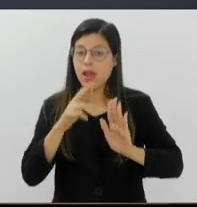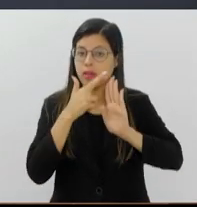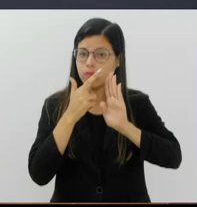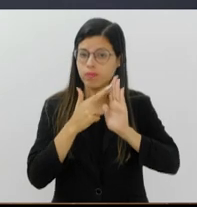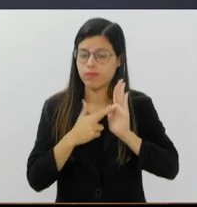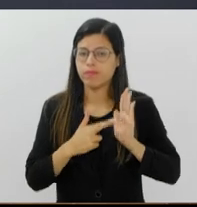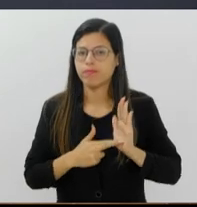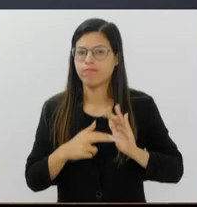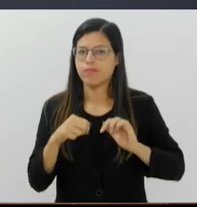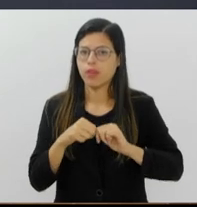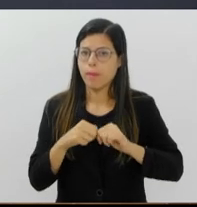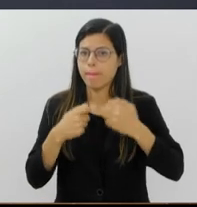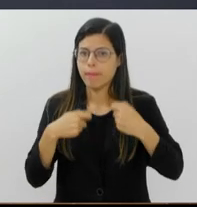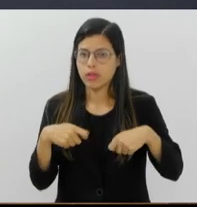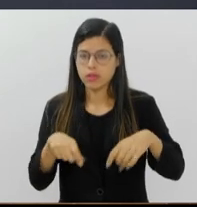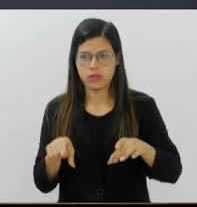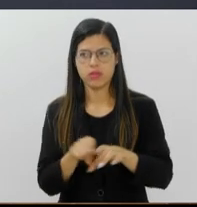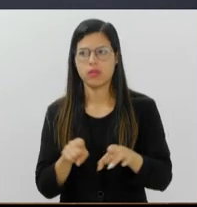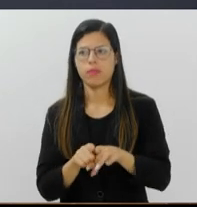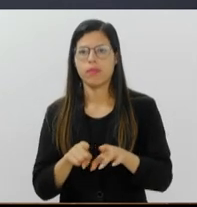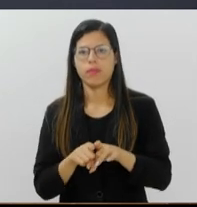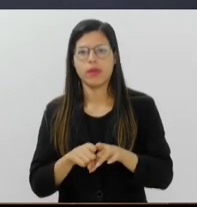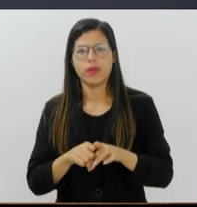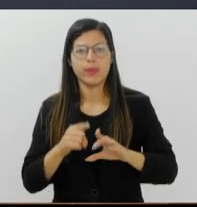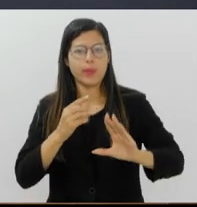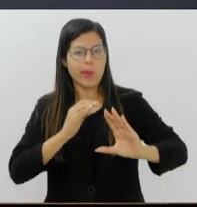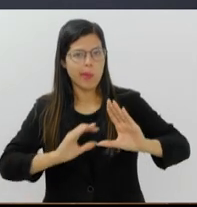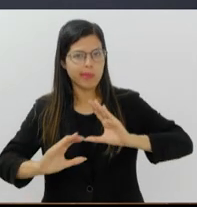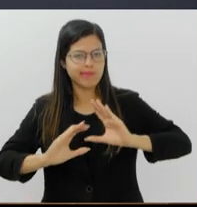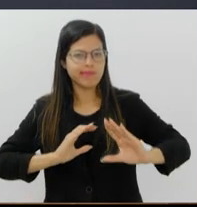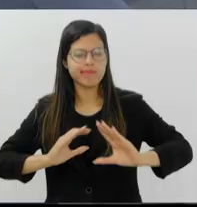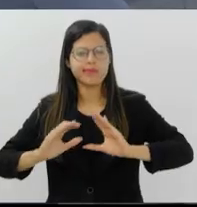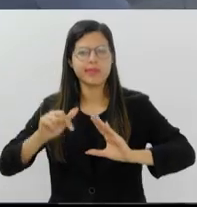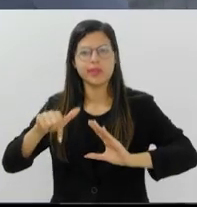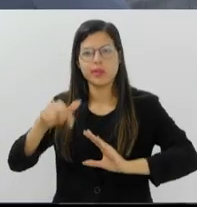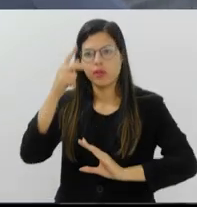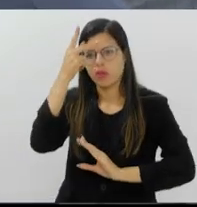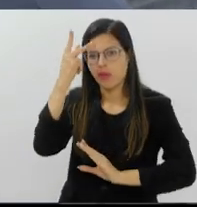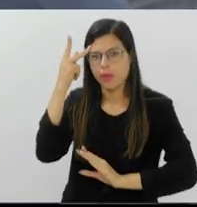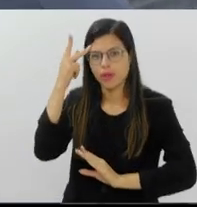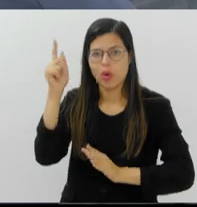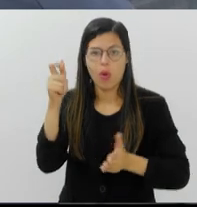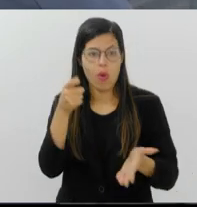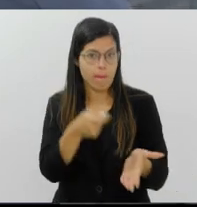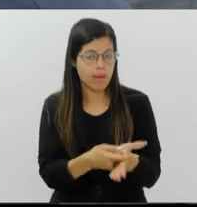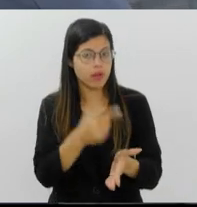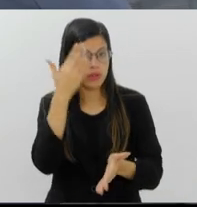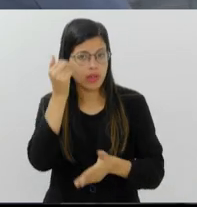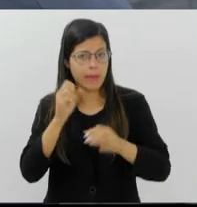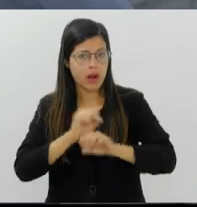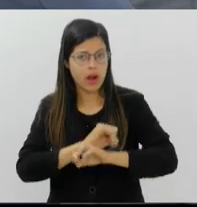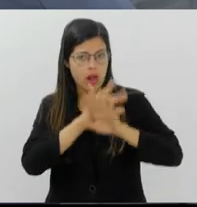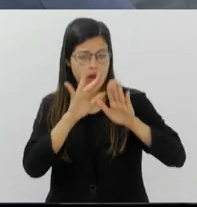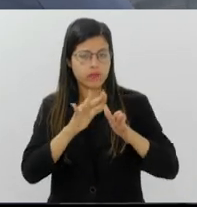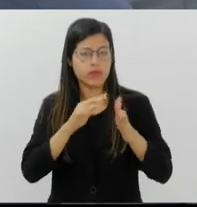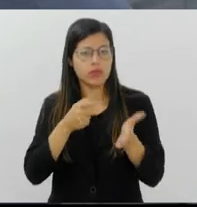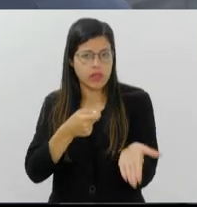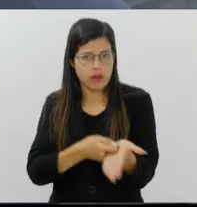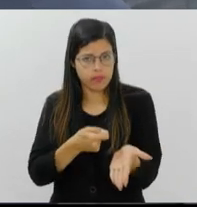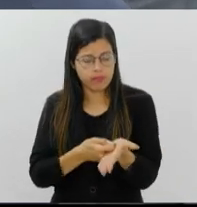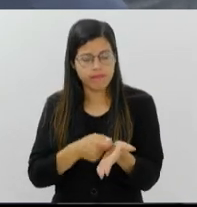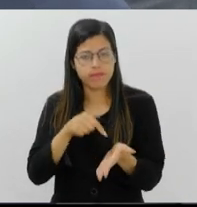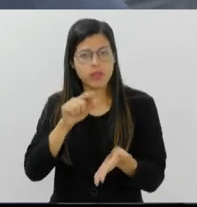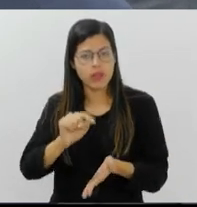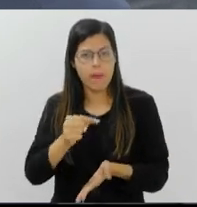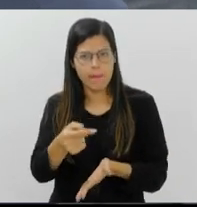feita, é preciso também que haja essa comunicação com o consumidor final, para que ele saiba com clareza dos seus deveres após